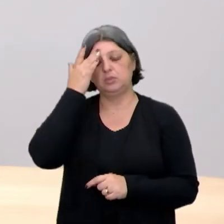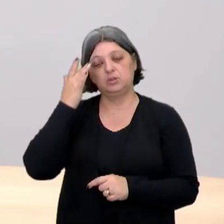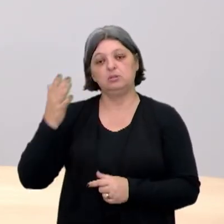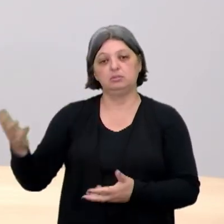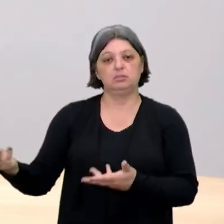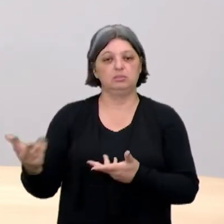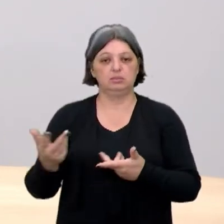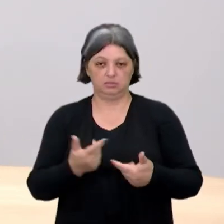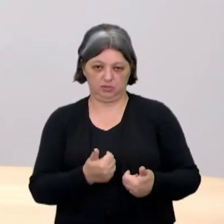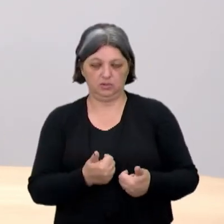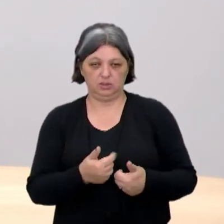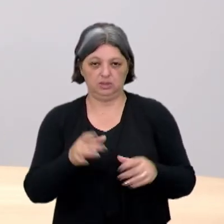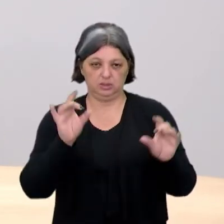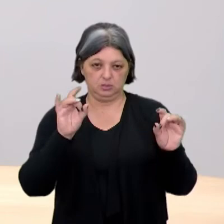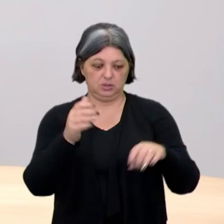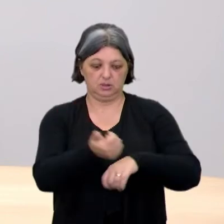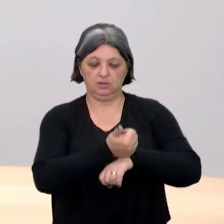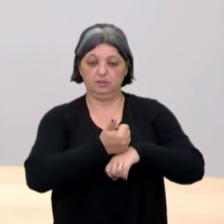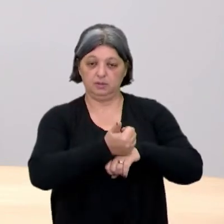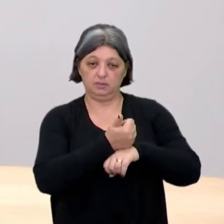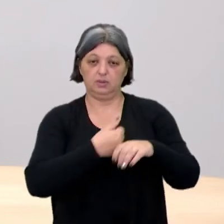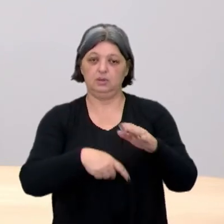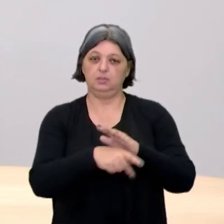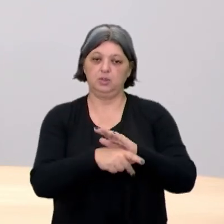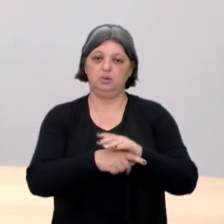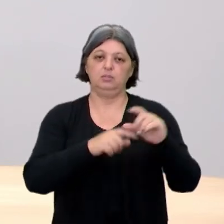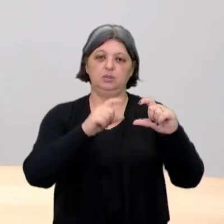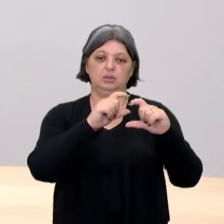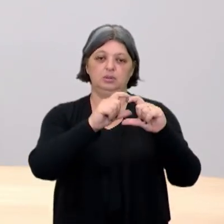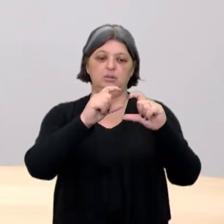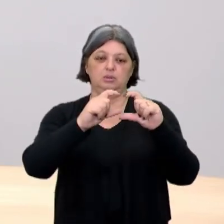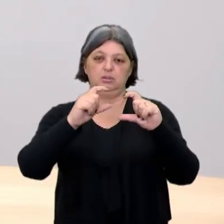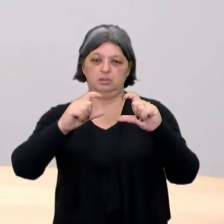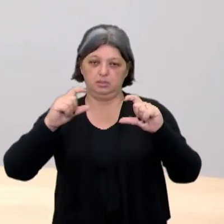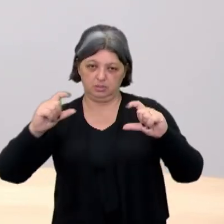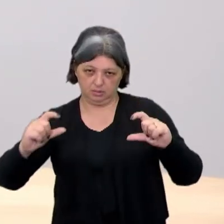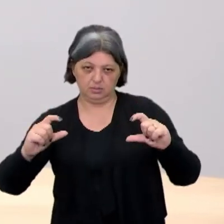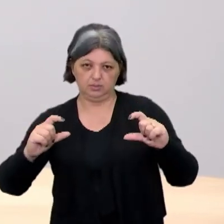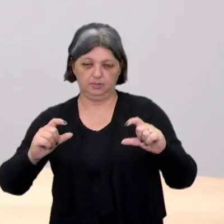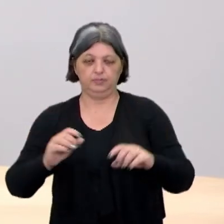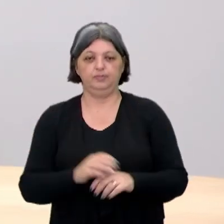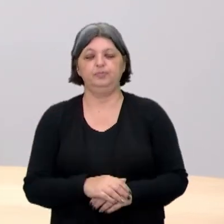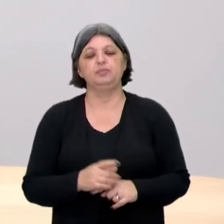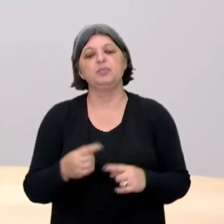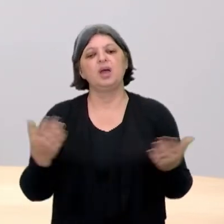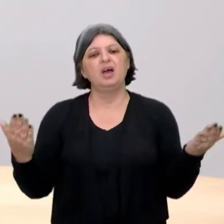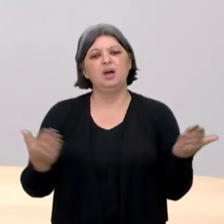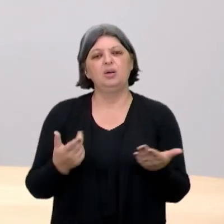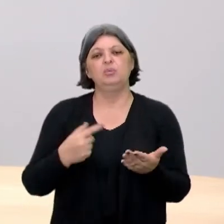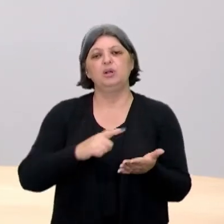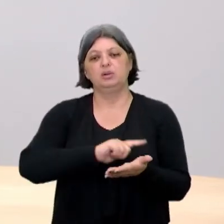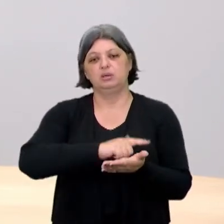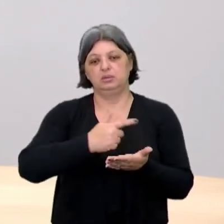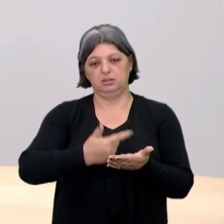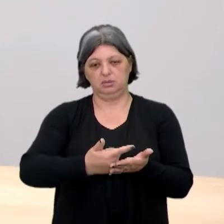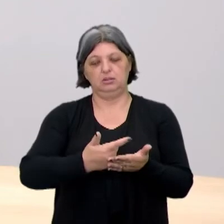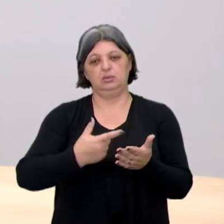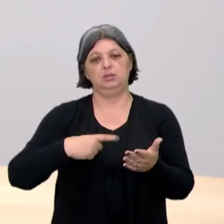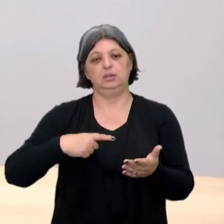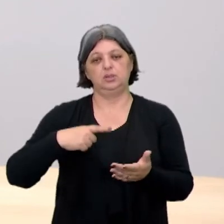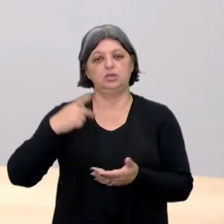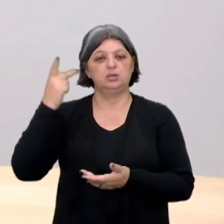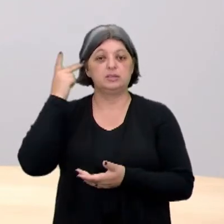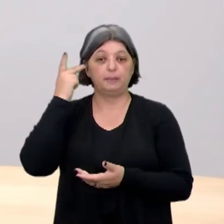também, e ele trabalha para outro veículo que também é muito forte, né? Você falou do Zero Hora, tem a Folha de São Paulo aqui, né? É